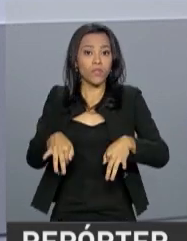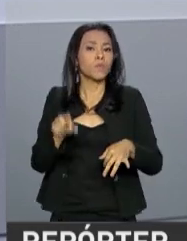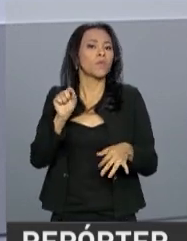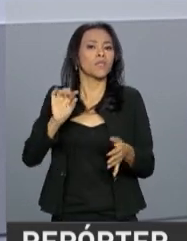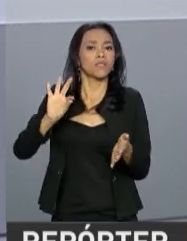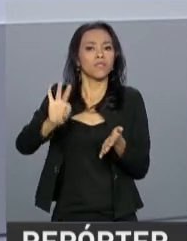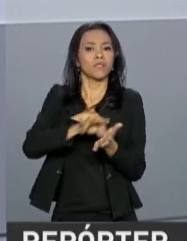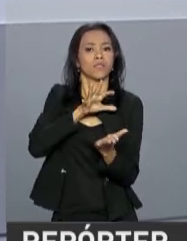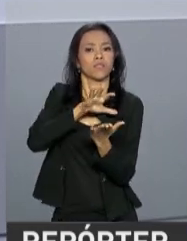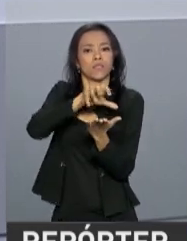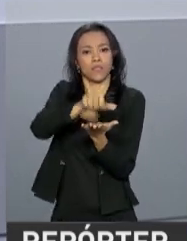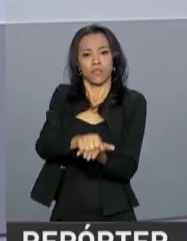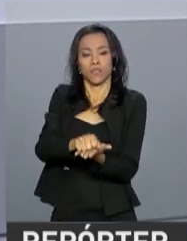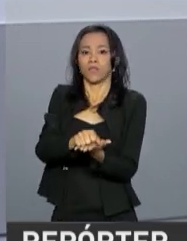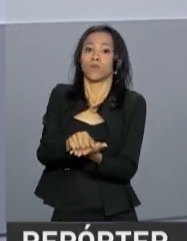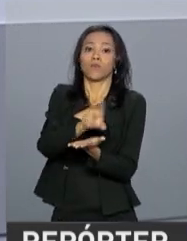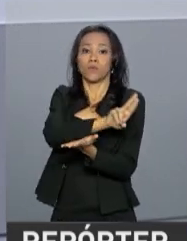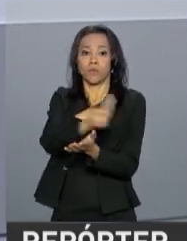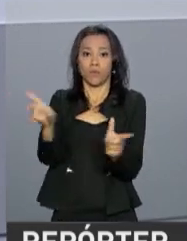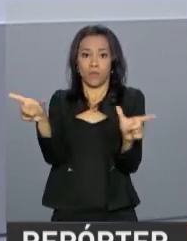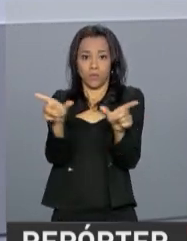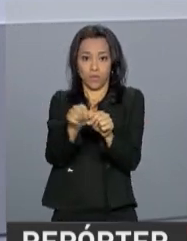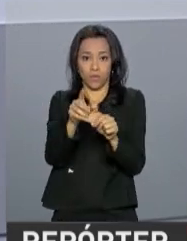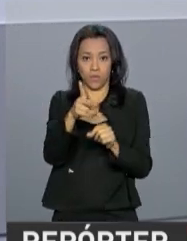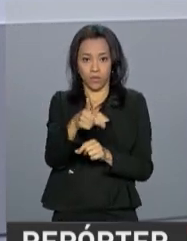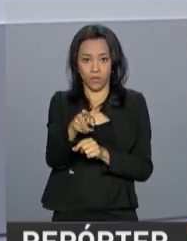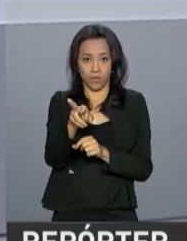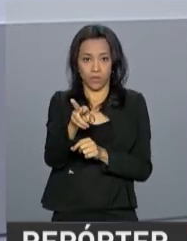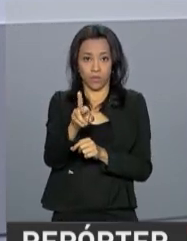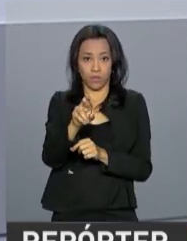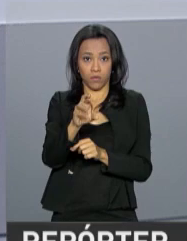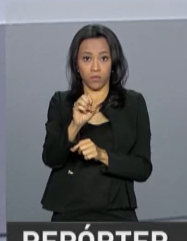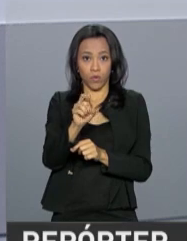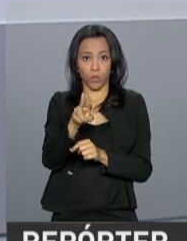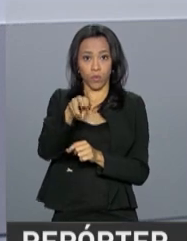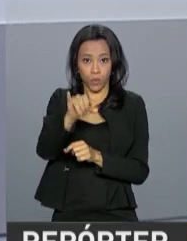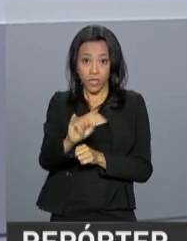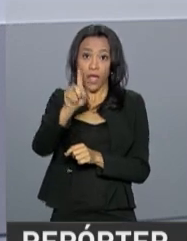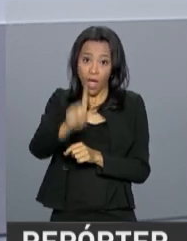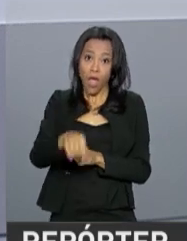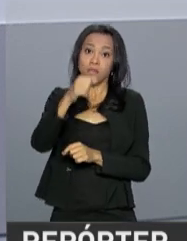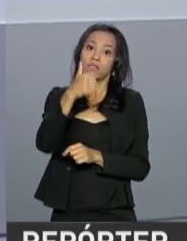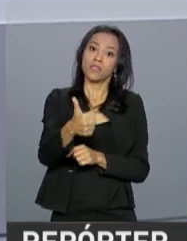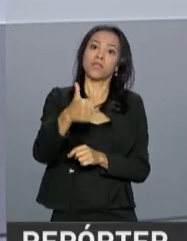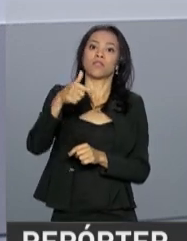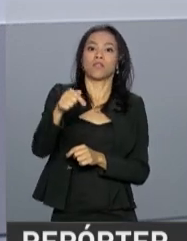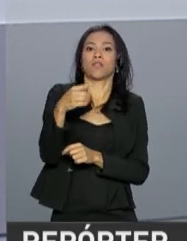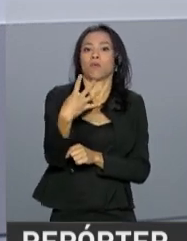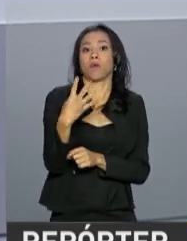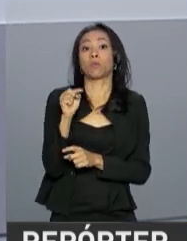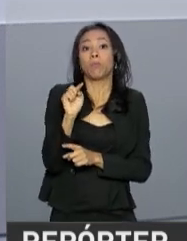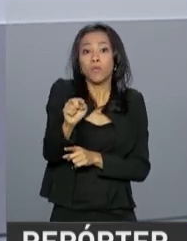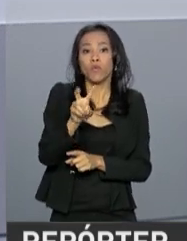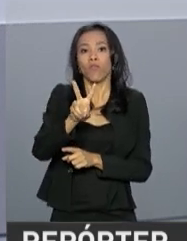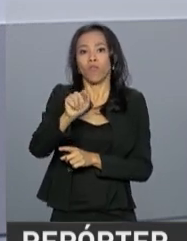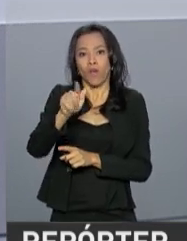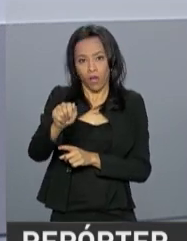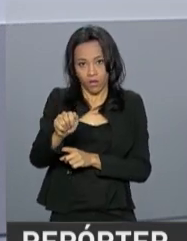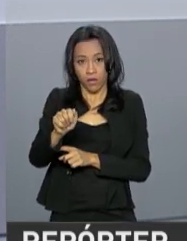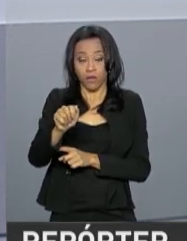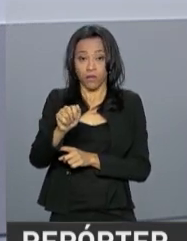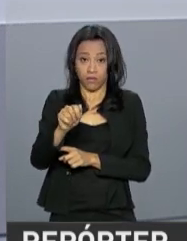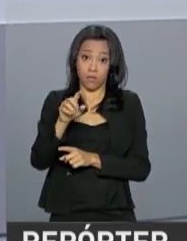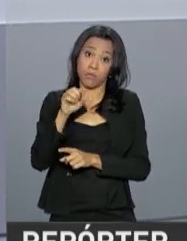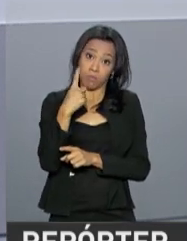para o programa Universidade para Todos. São 174 mil vagas em 1.400 instituições de ensino superior.